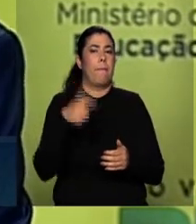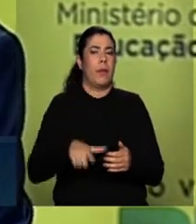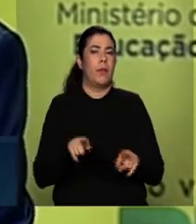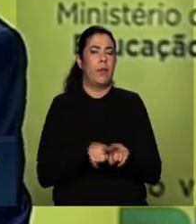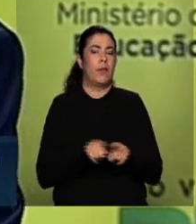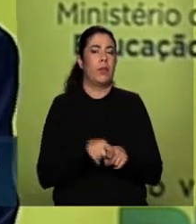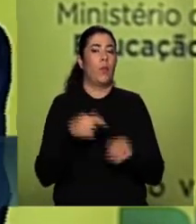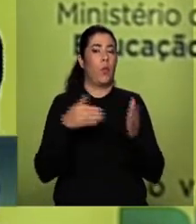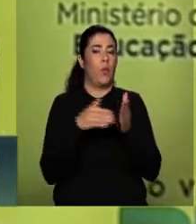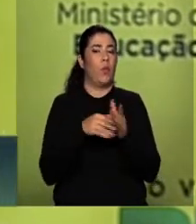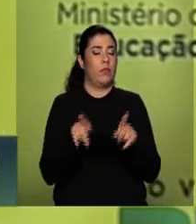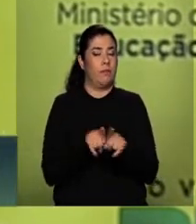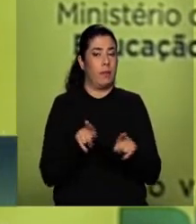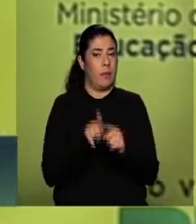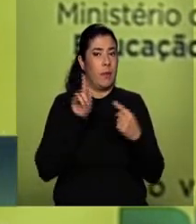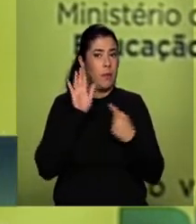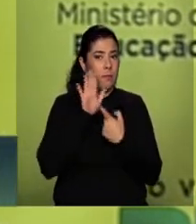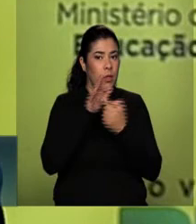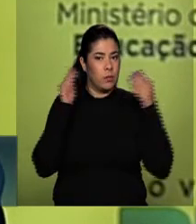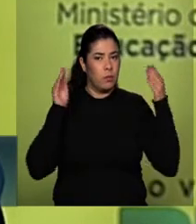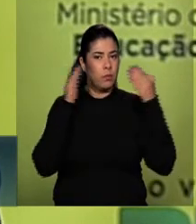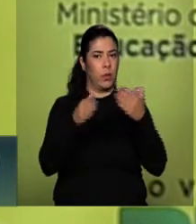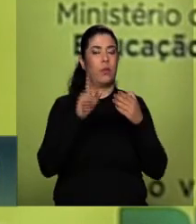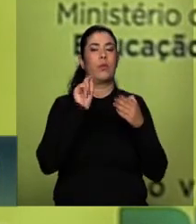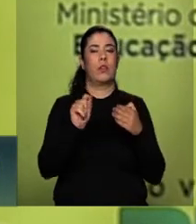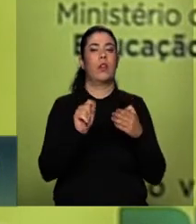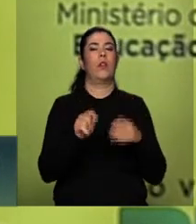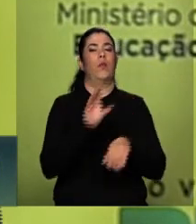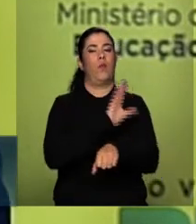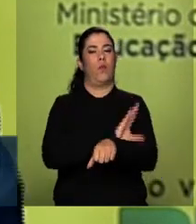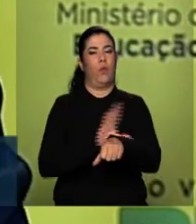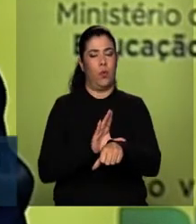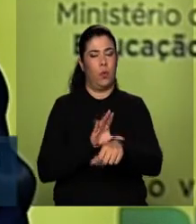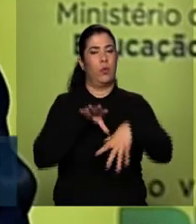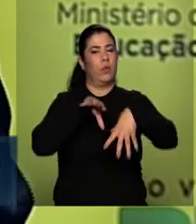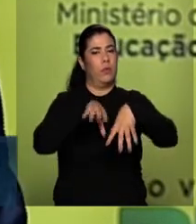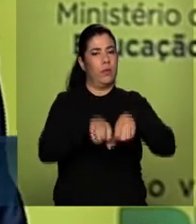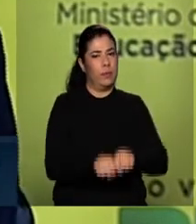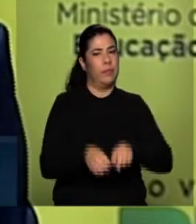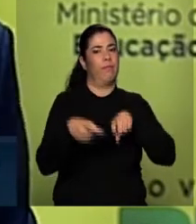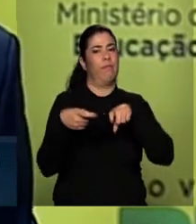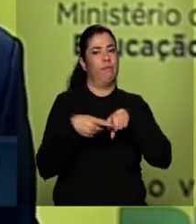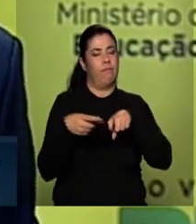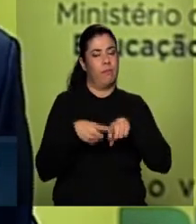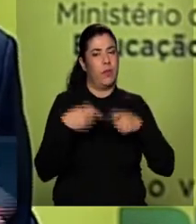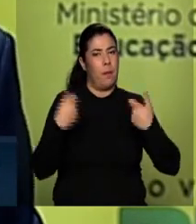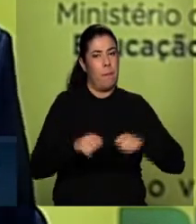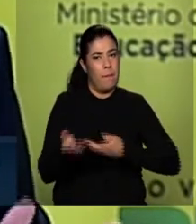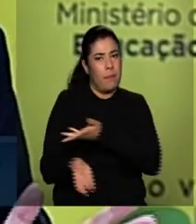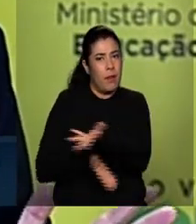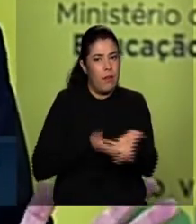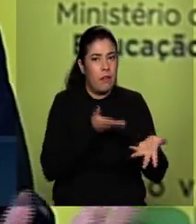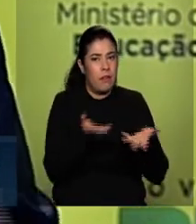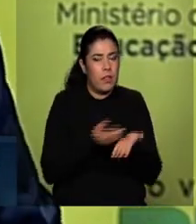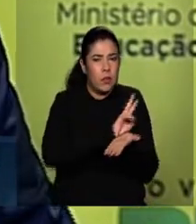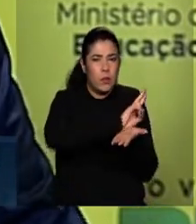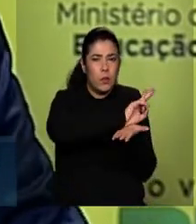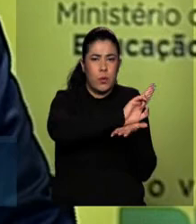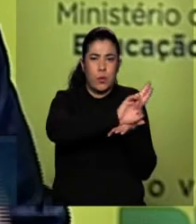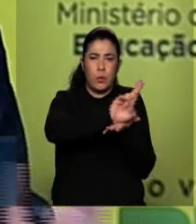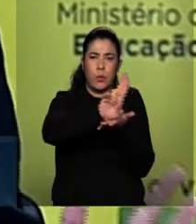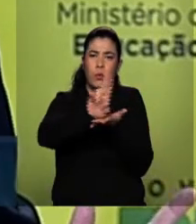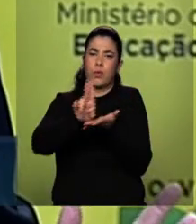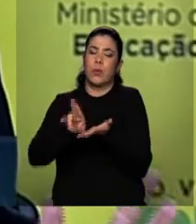particular, apontam claramente que a medicina precisa ser, a formação na medicina precisa atender a